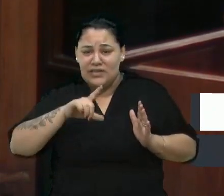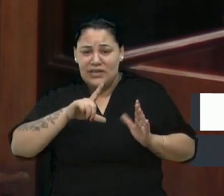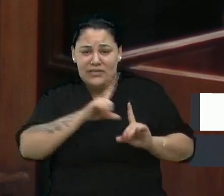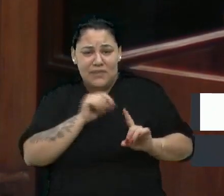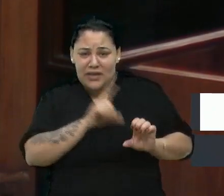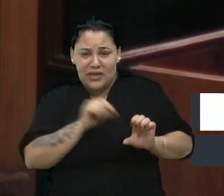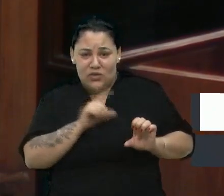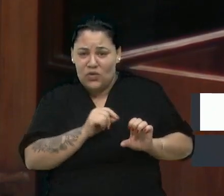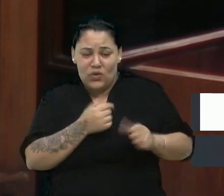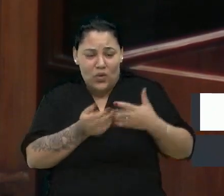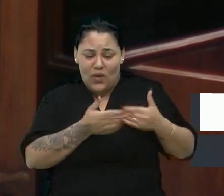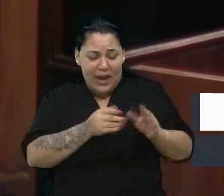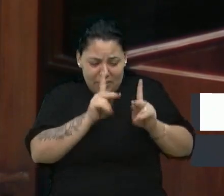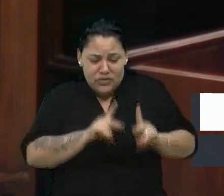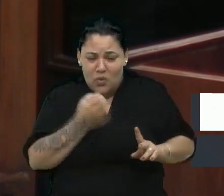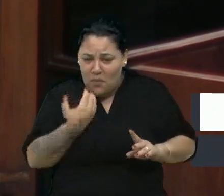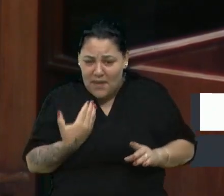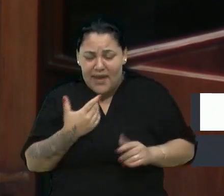bem,